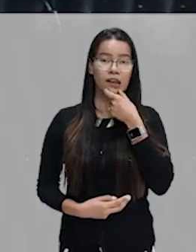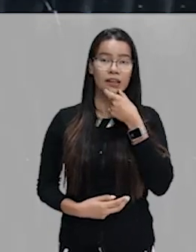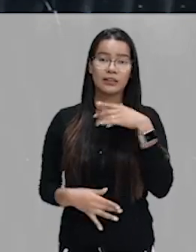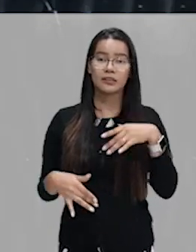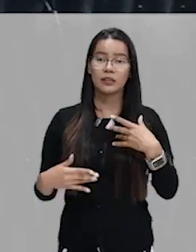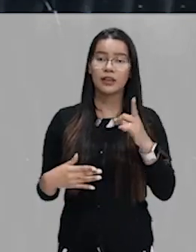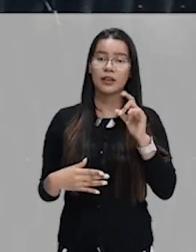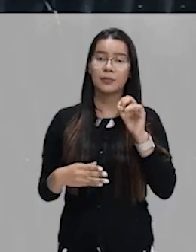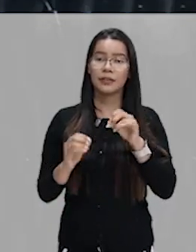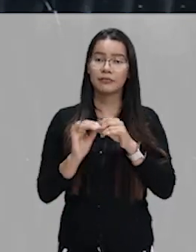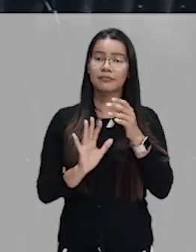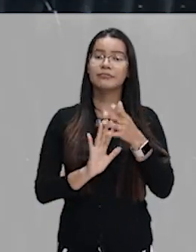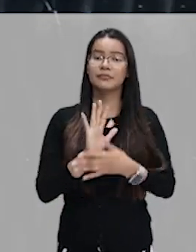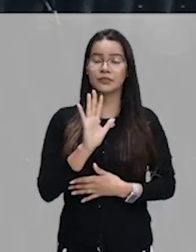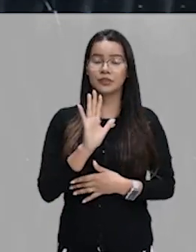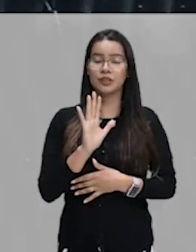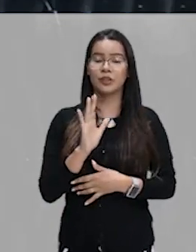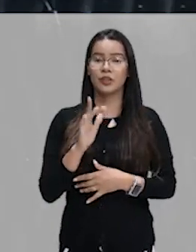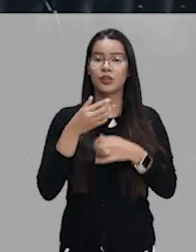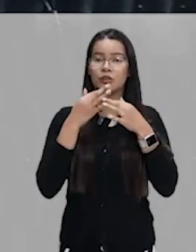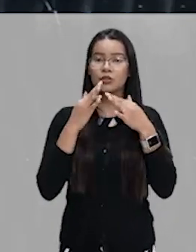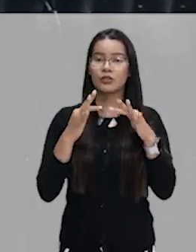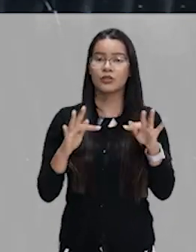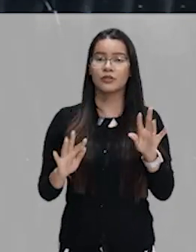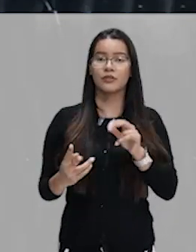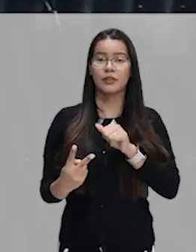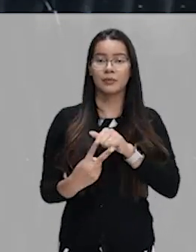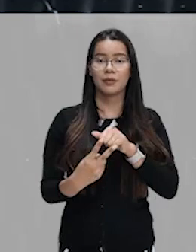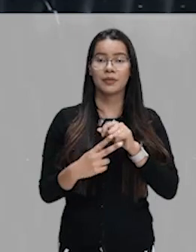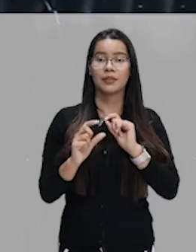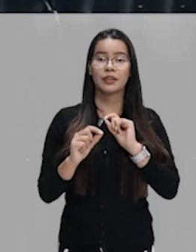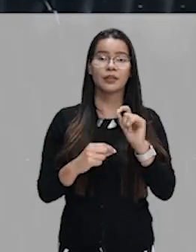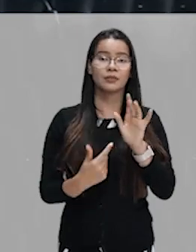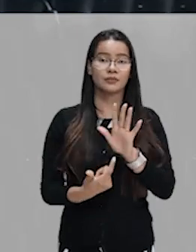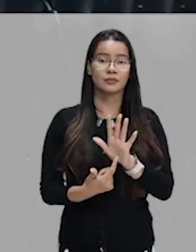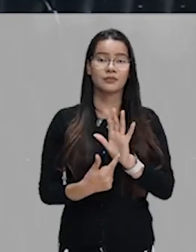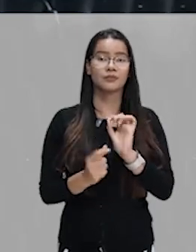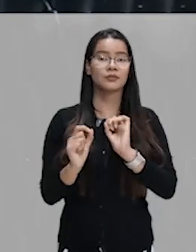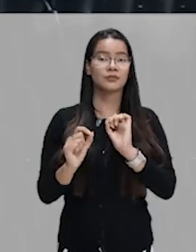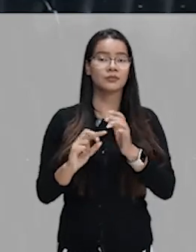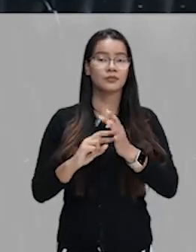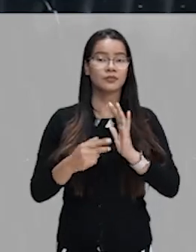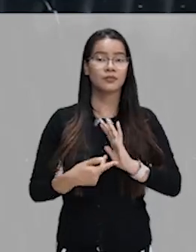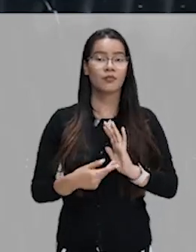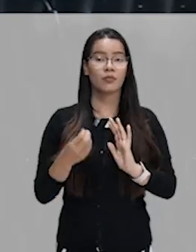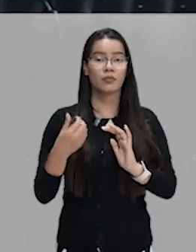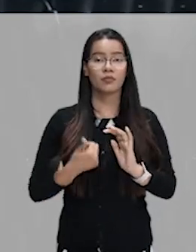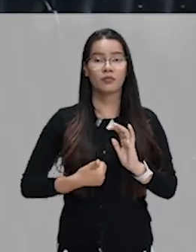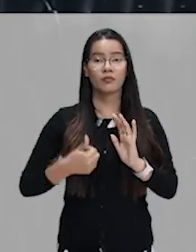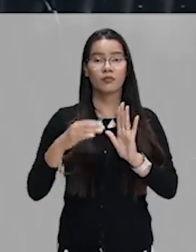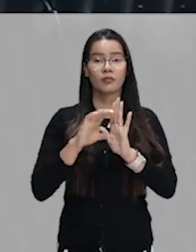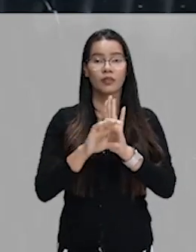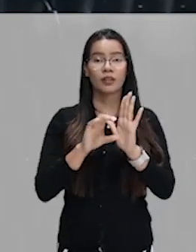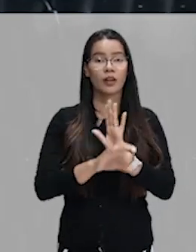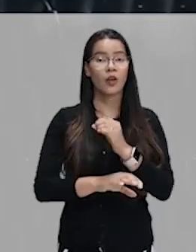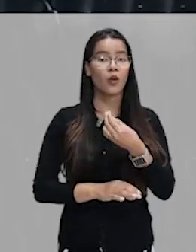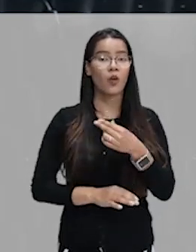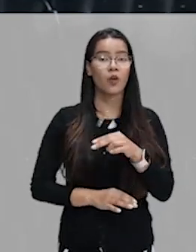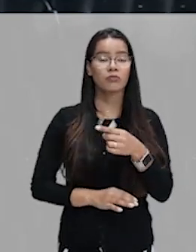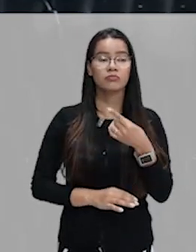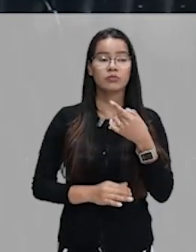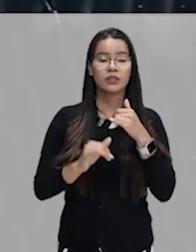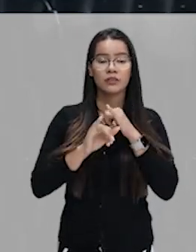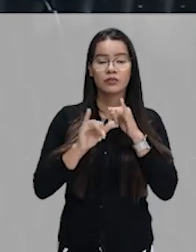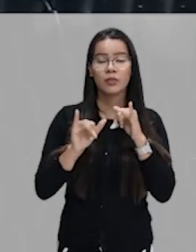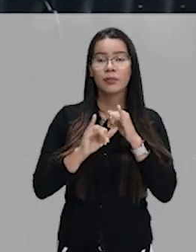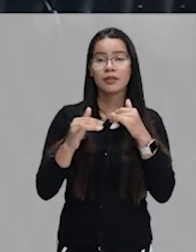uma locução verbal que demonstra um sentido, tá? Que traz um conceito ou uma informação a